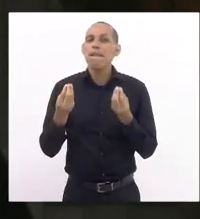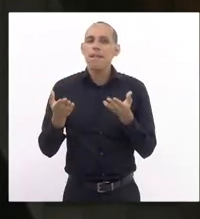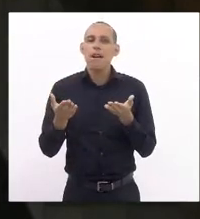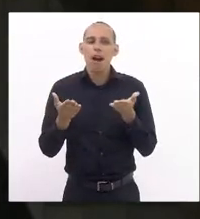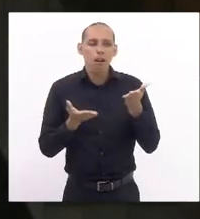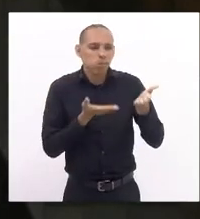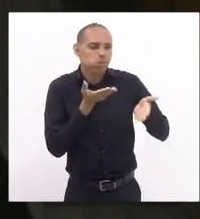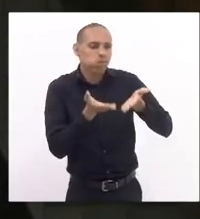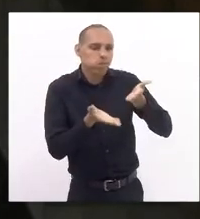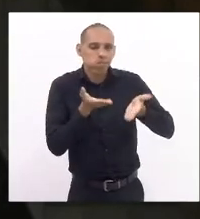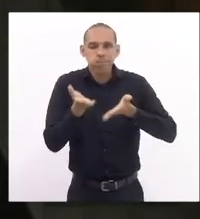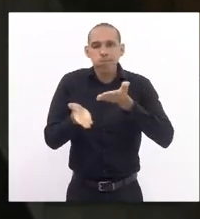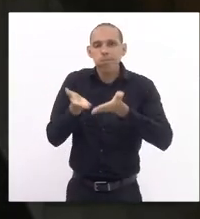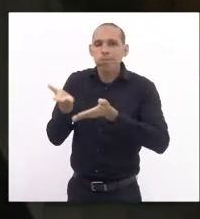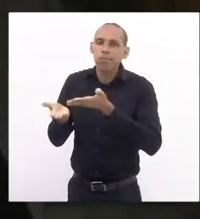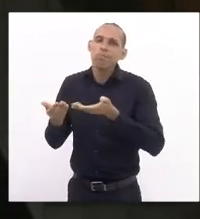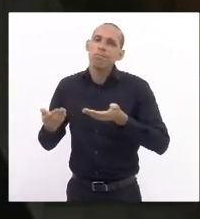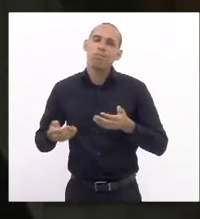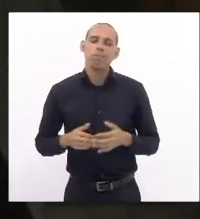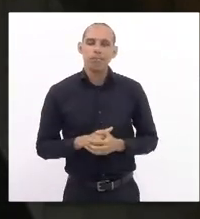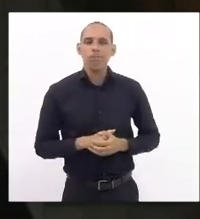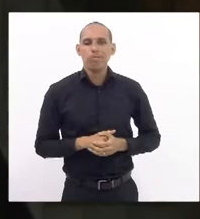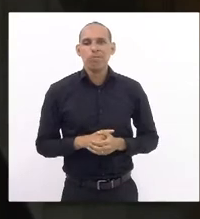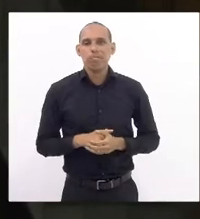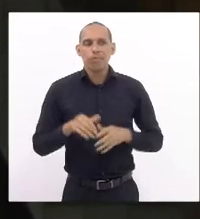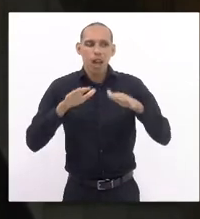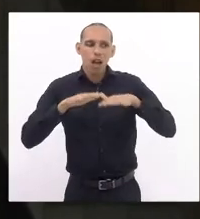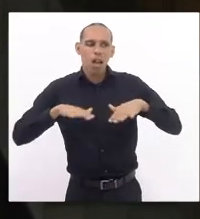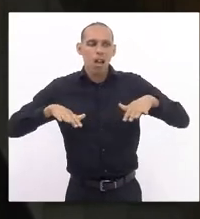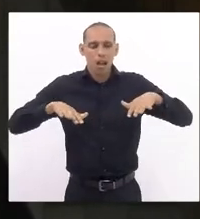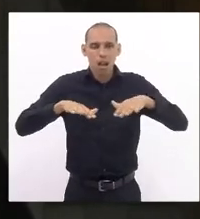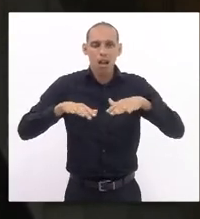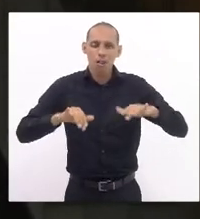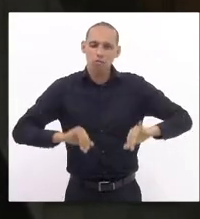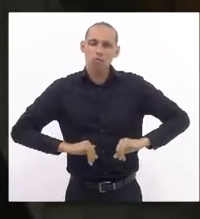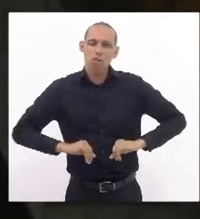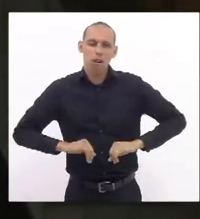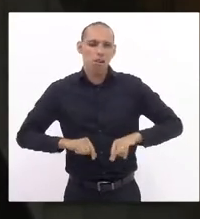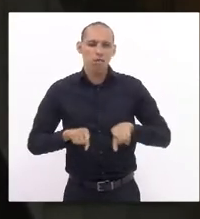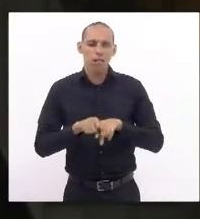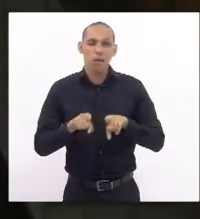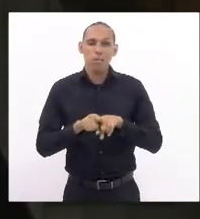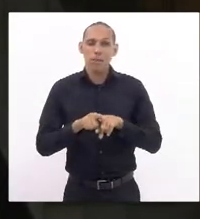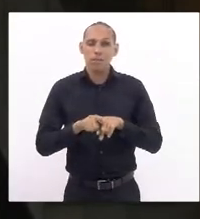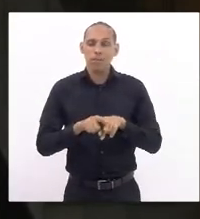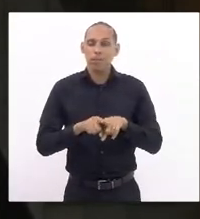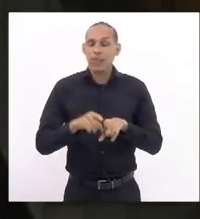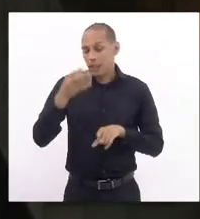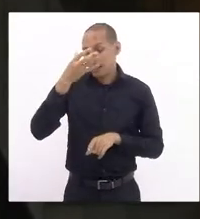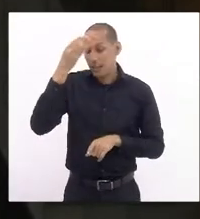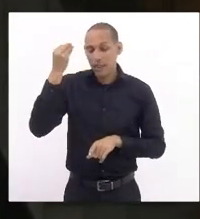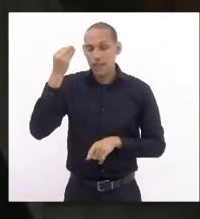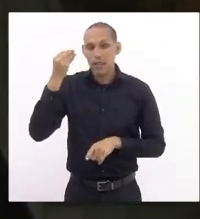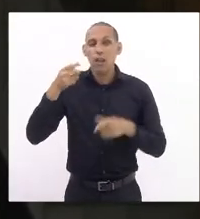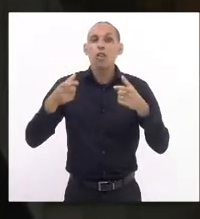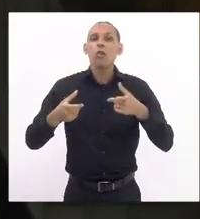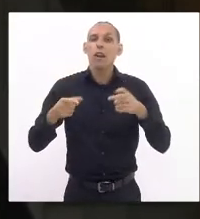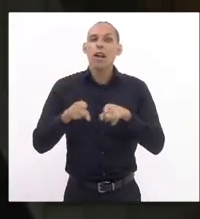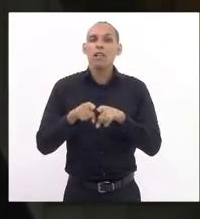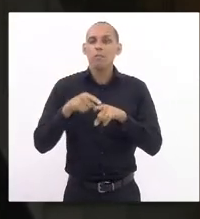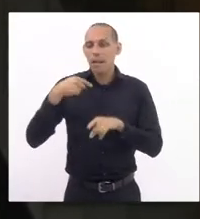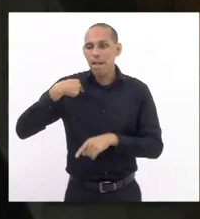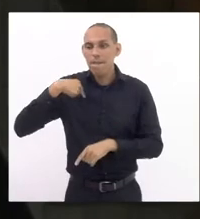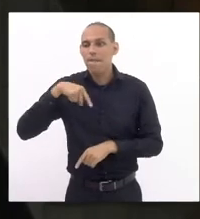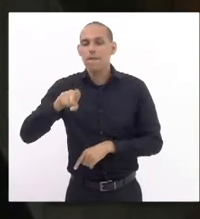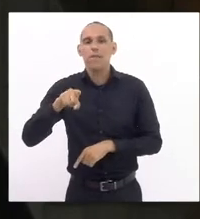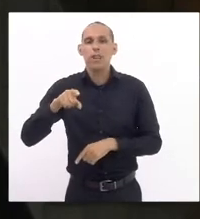para, enfim, o conjunto das áreas afetadas pela tragédia. Também estivemos, esqueci de dizer, nas dependências do Centro de